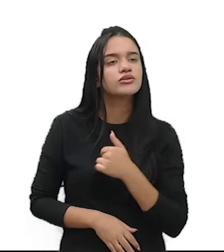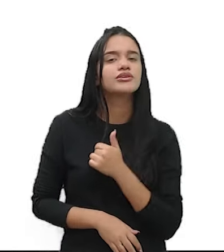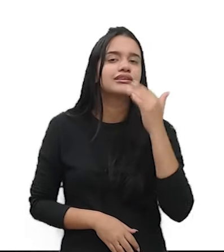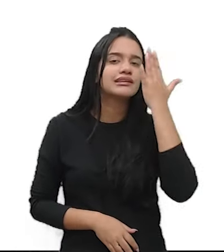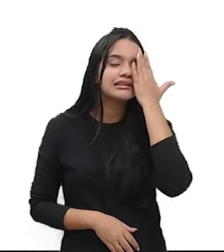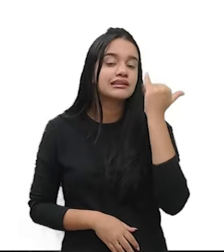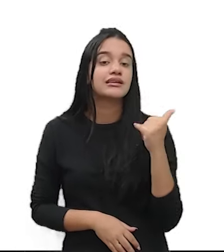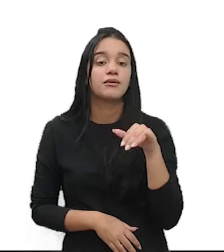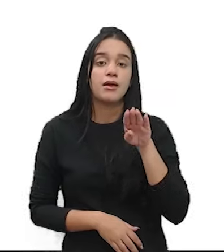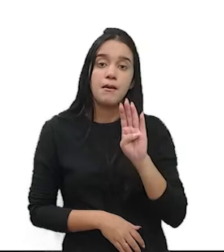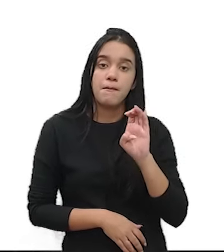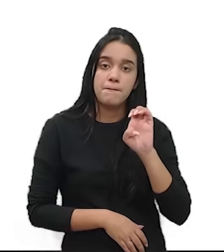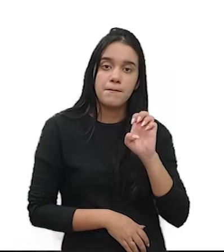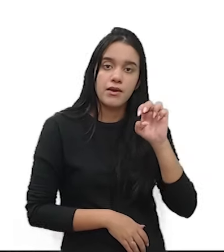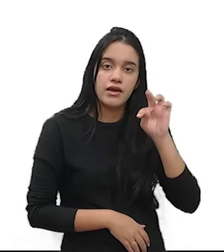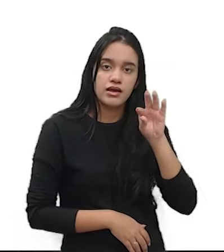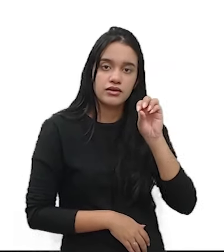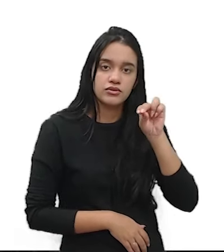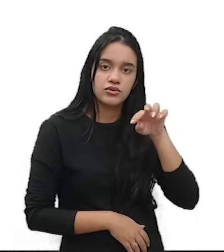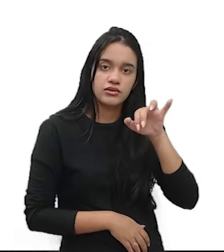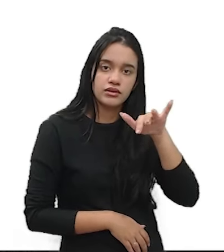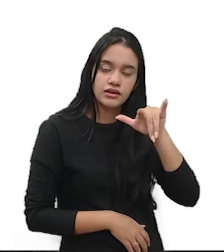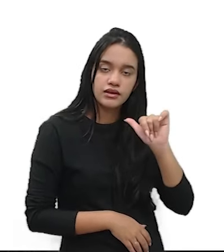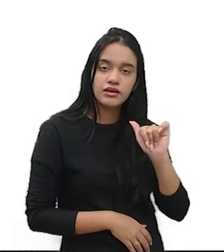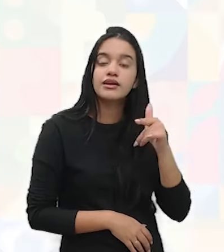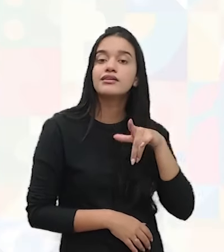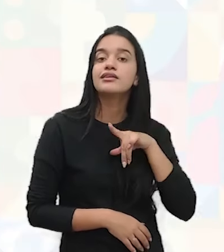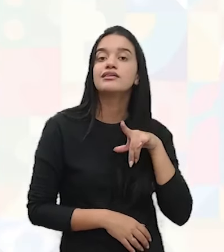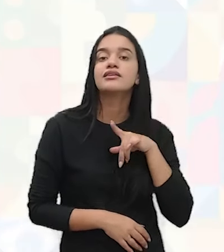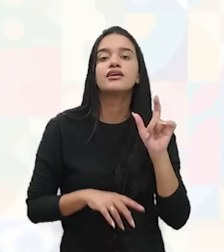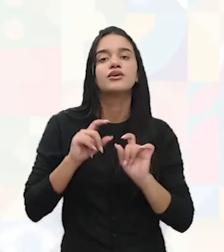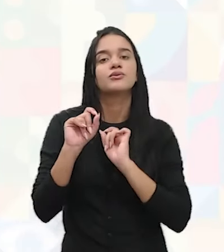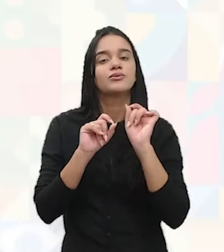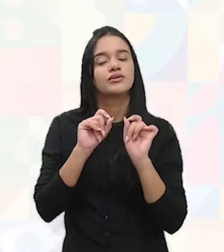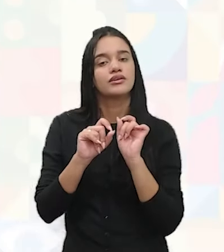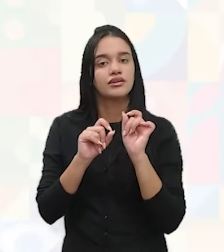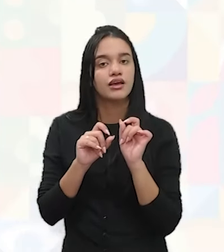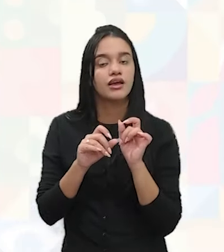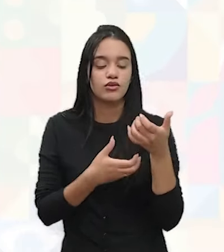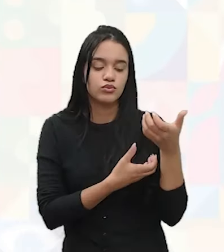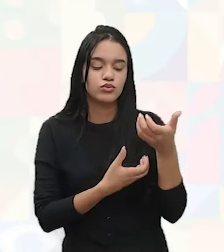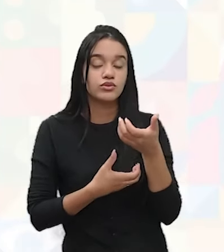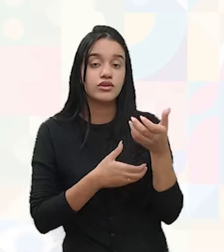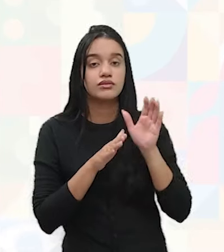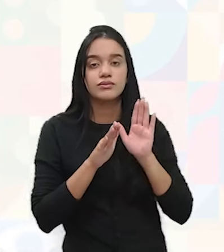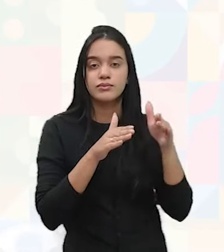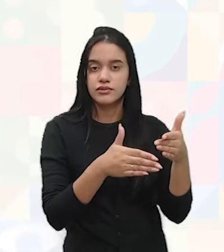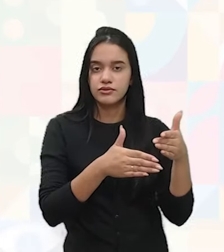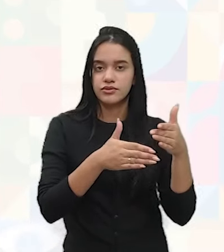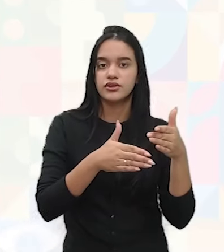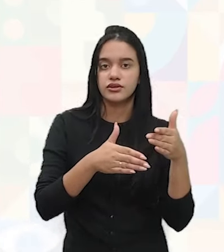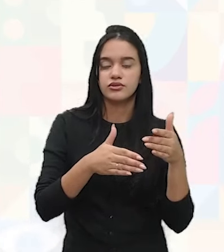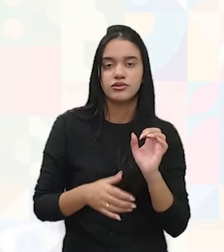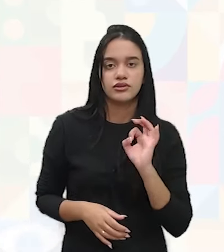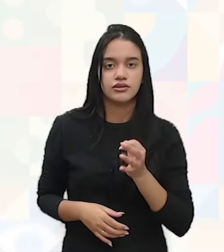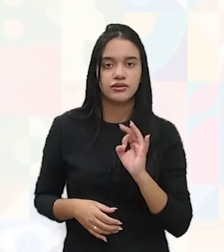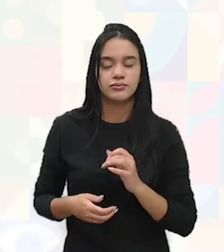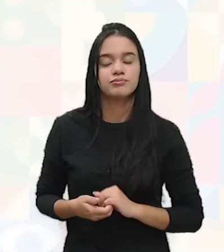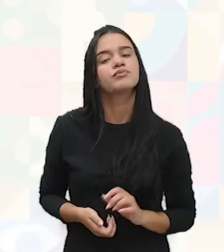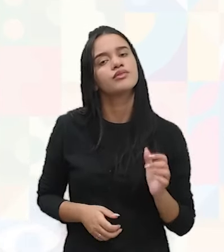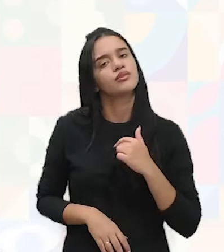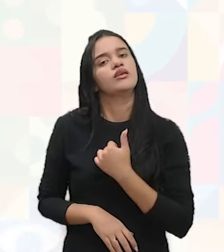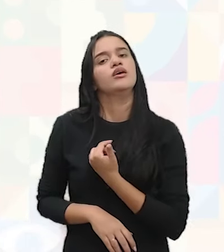betoneira é um equipamento elétrico então eu tenho que ter um extintor específico para Equipamentos elétricos nas proximidades da betoneira e